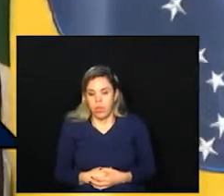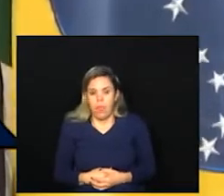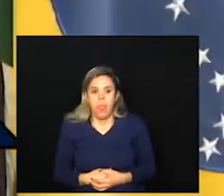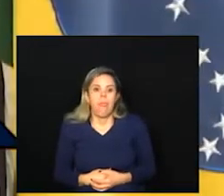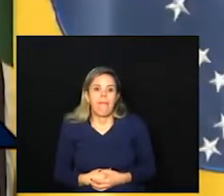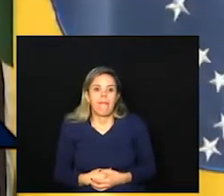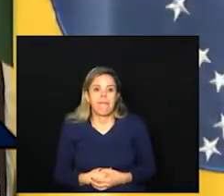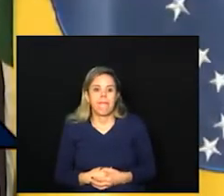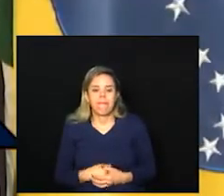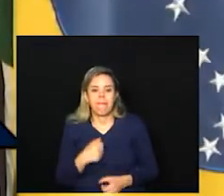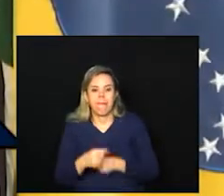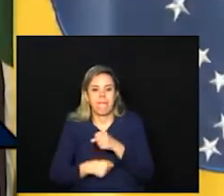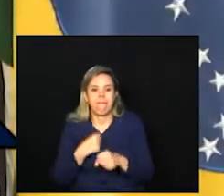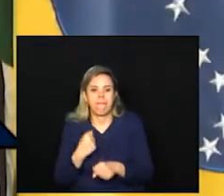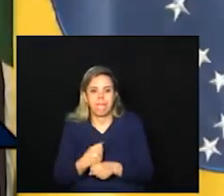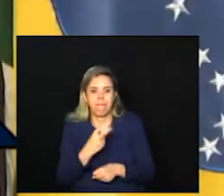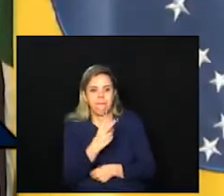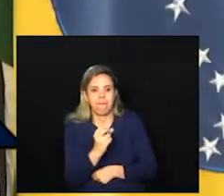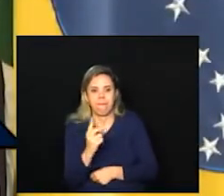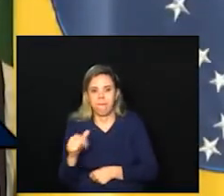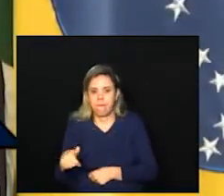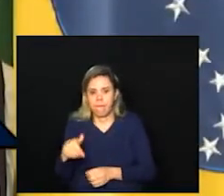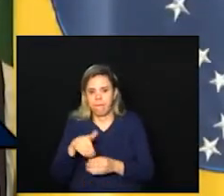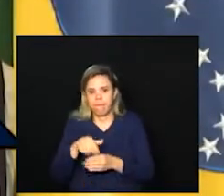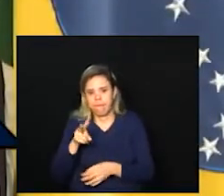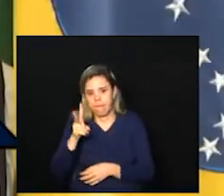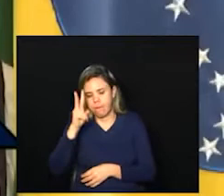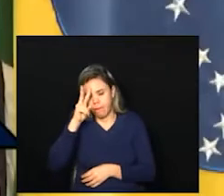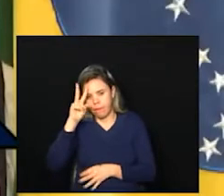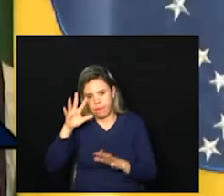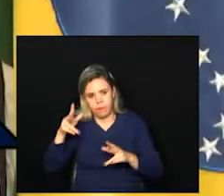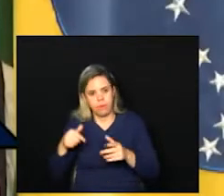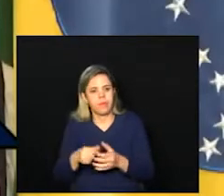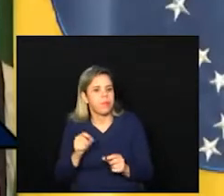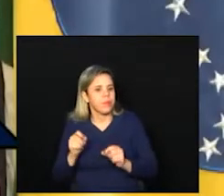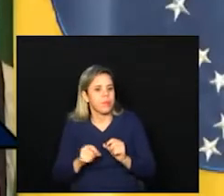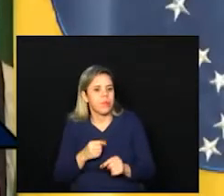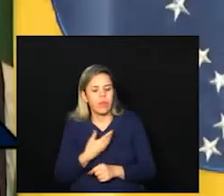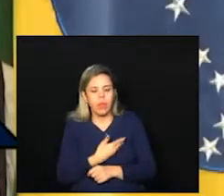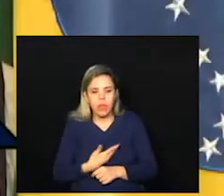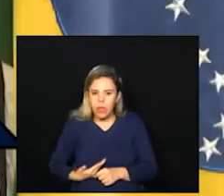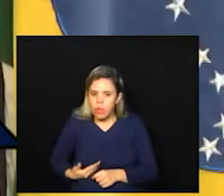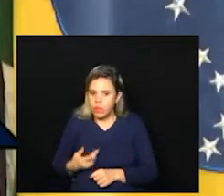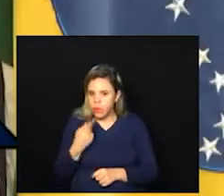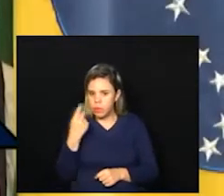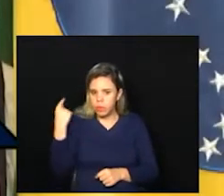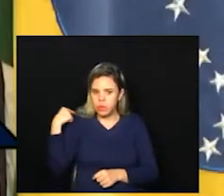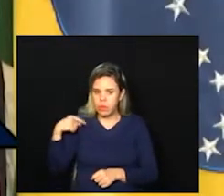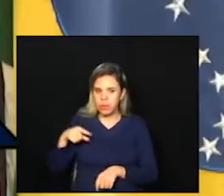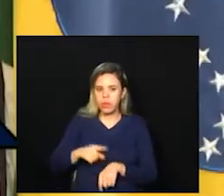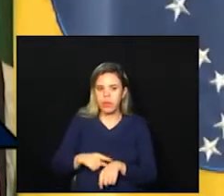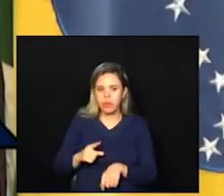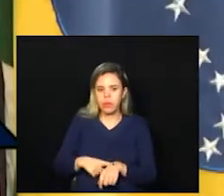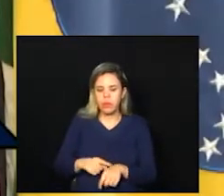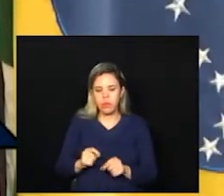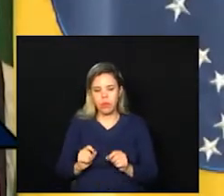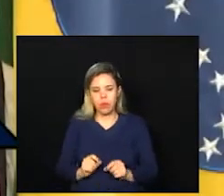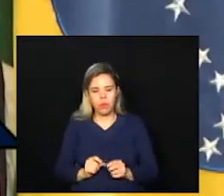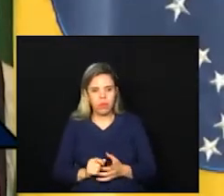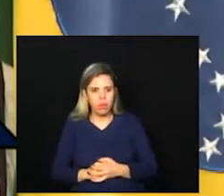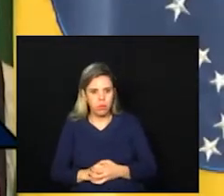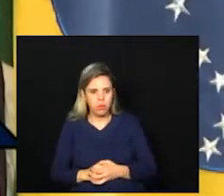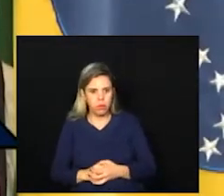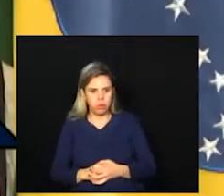Em 2017 ela foi votada. Vocês lembram, todo mundo lembra que os governantes falavam naquele momento, né? Era